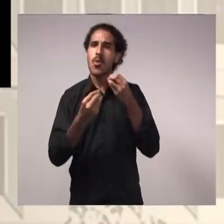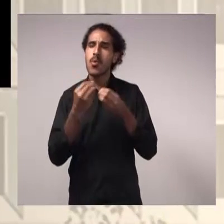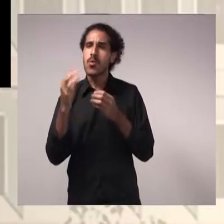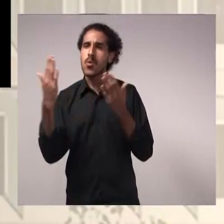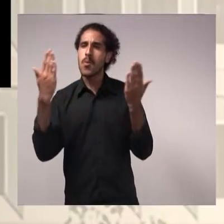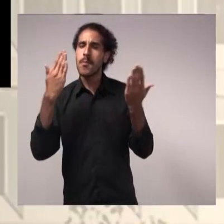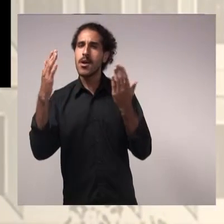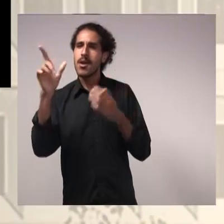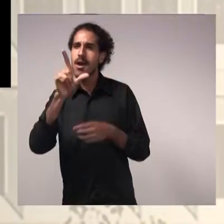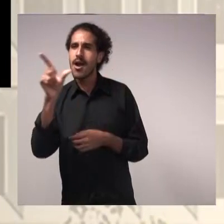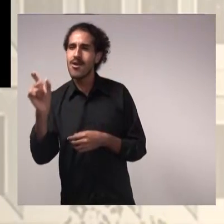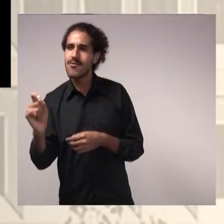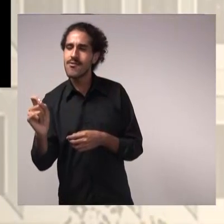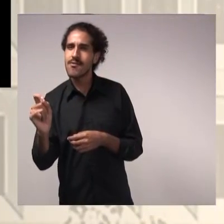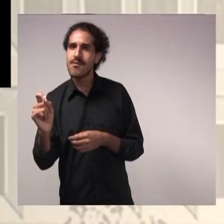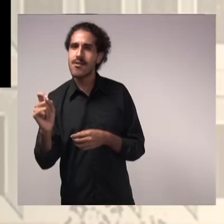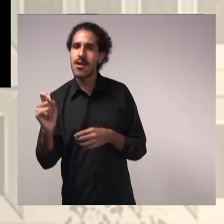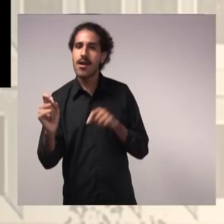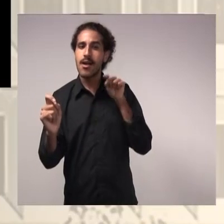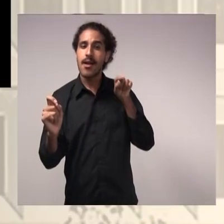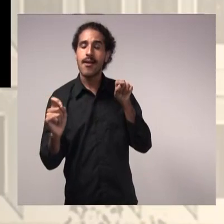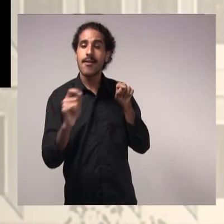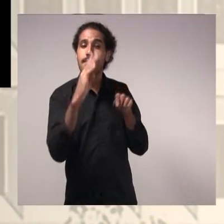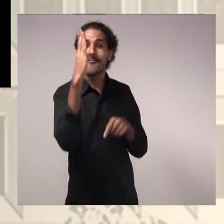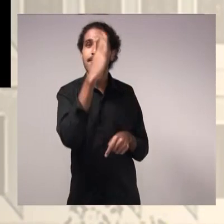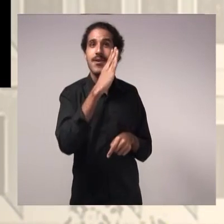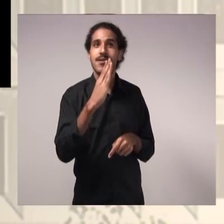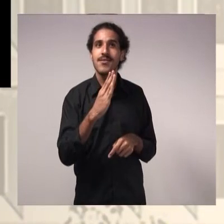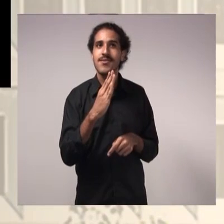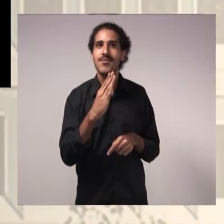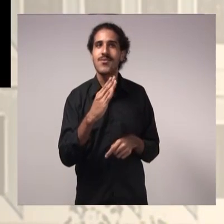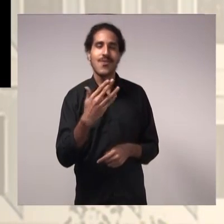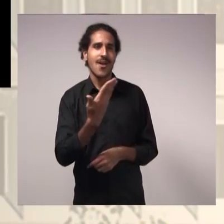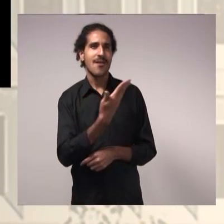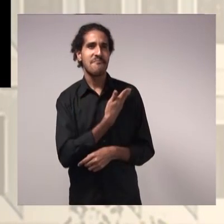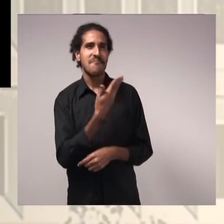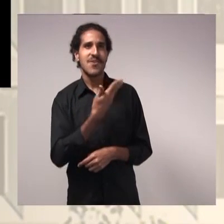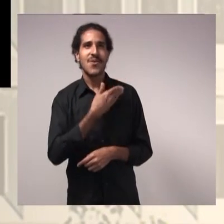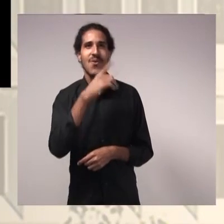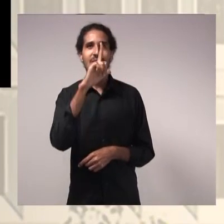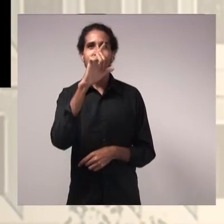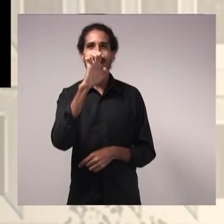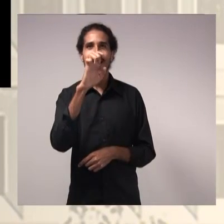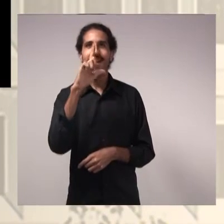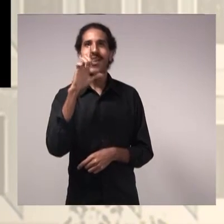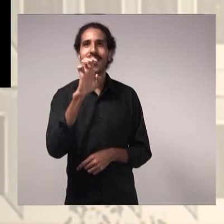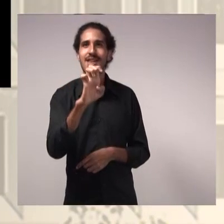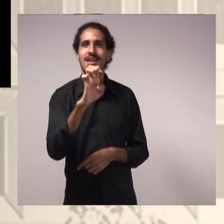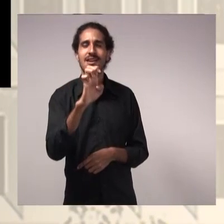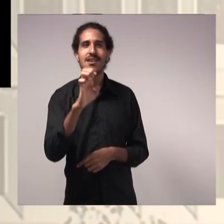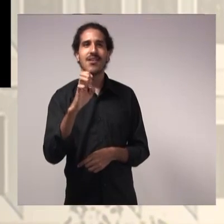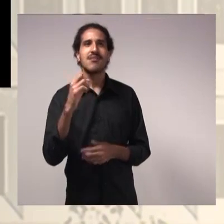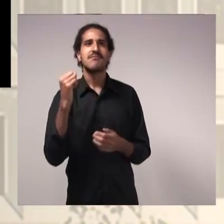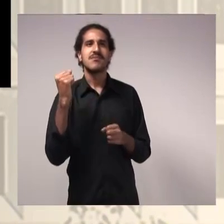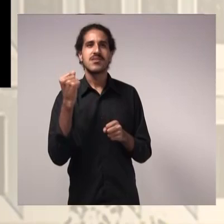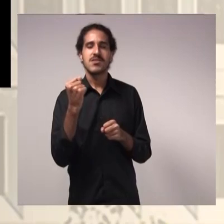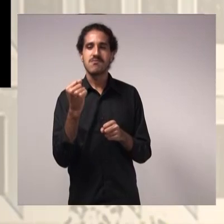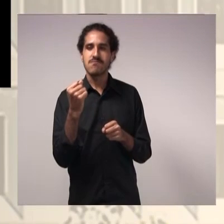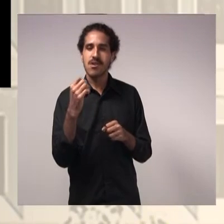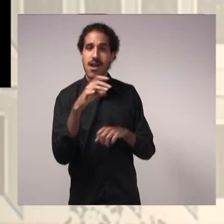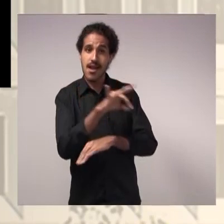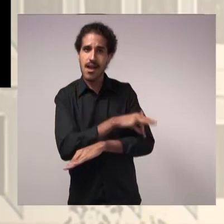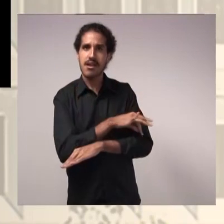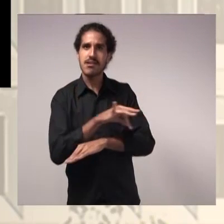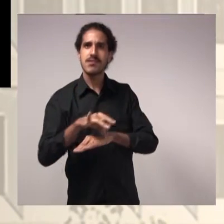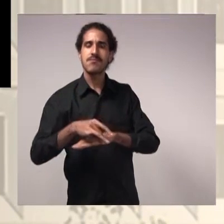conhecer o trabalho do querido Lelé, nosso grande arquiteto, João Figueiras Lima,